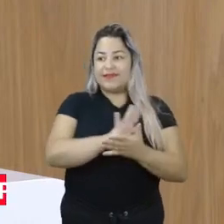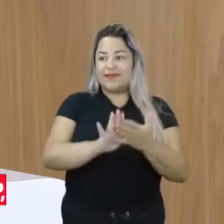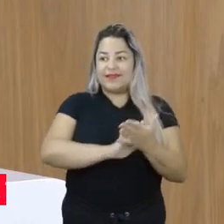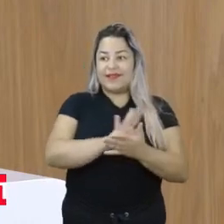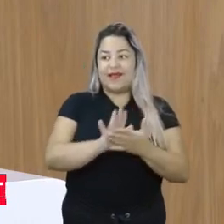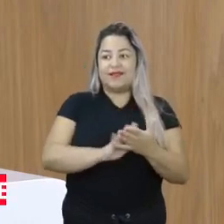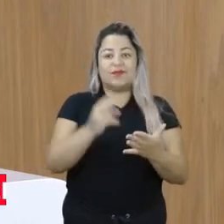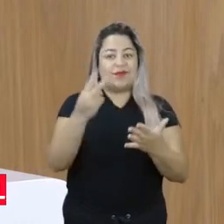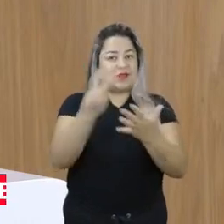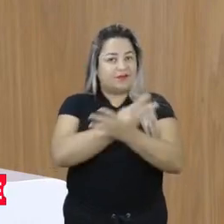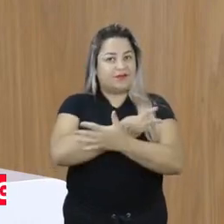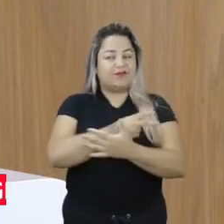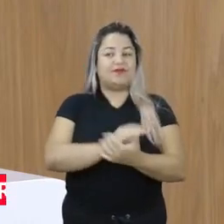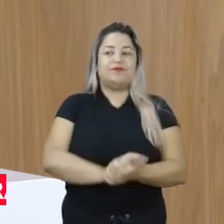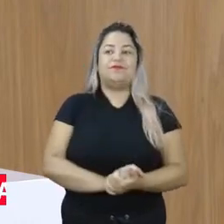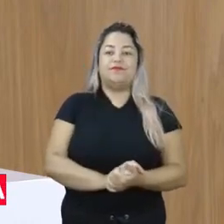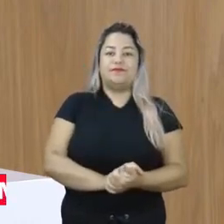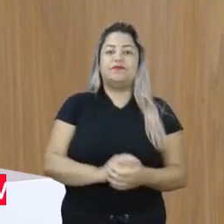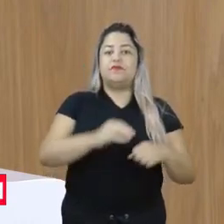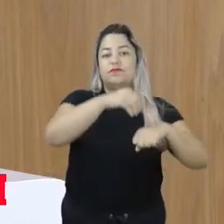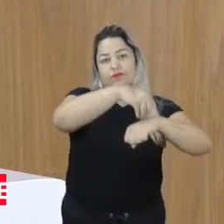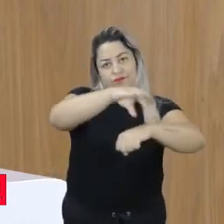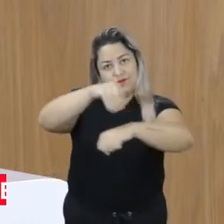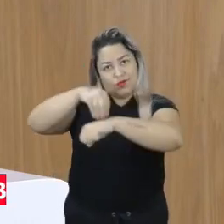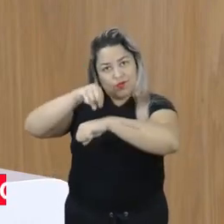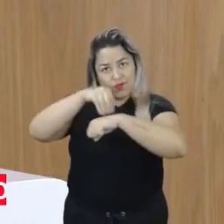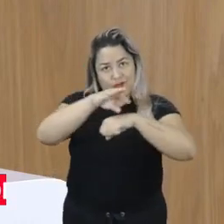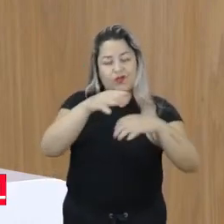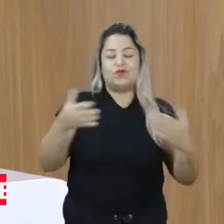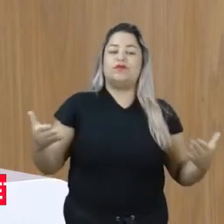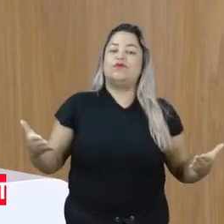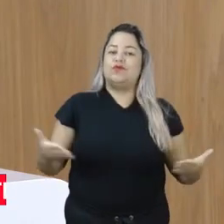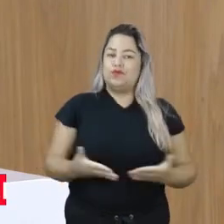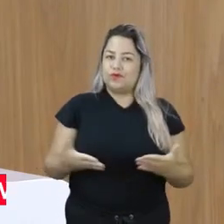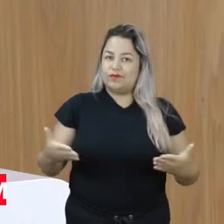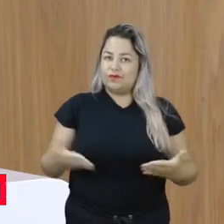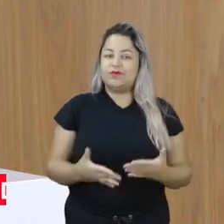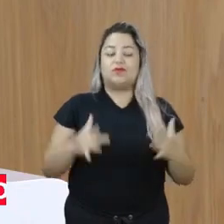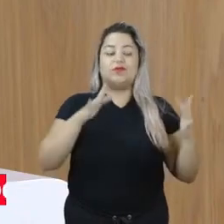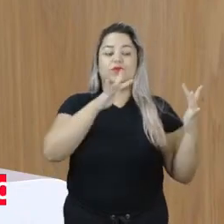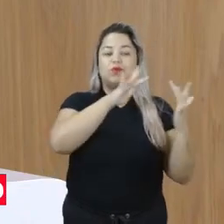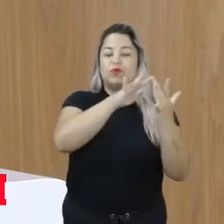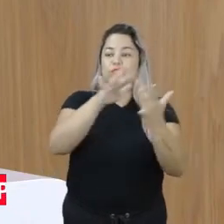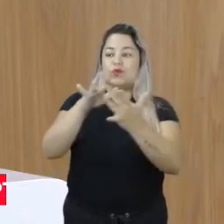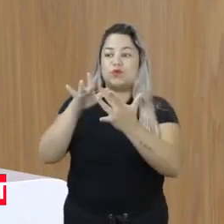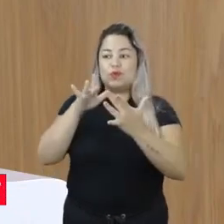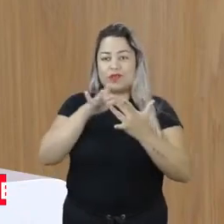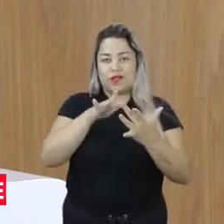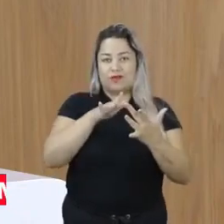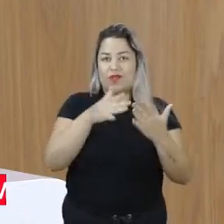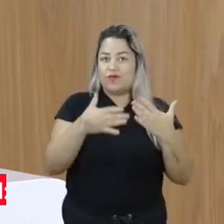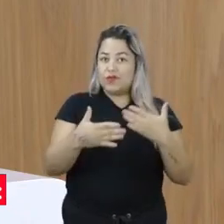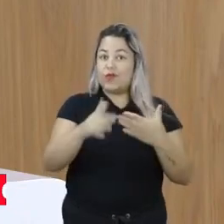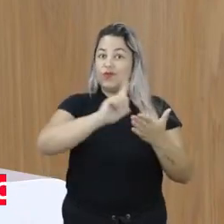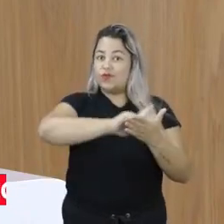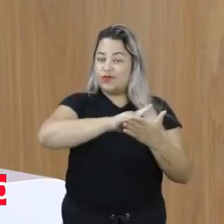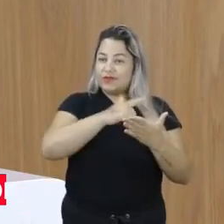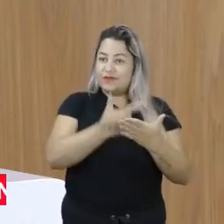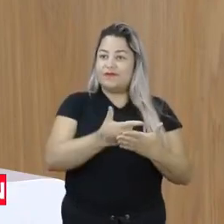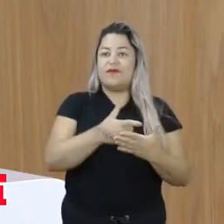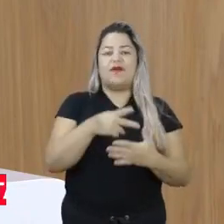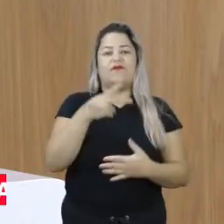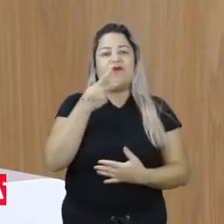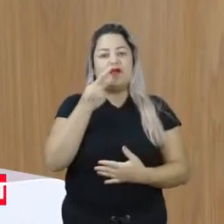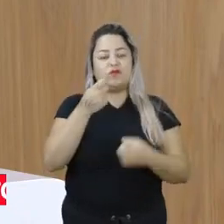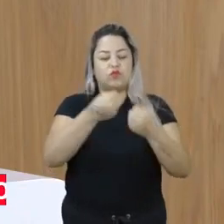nossas transmissões. Curta e compartilhe também a edição de hoje com os seus contatos. E ao longo do nosso jornal, vai